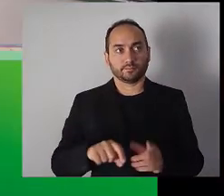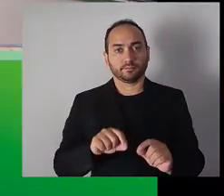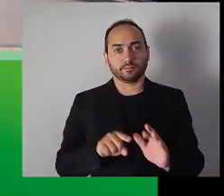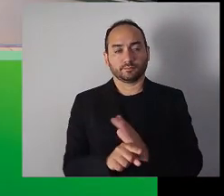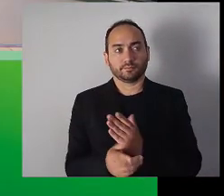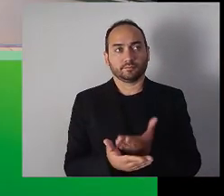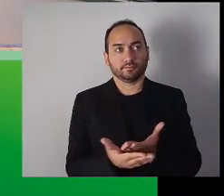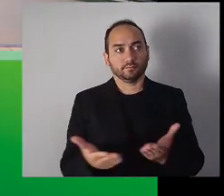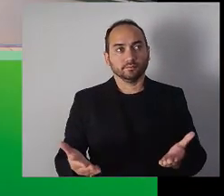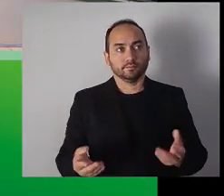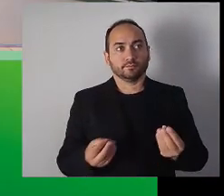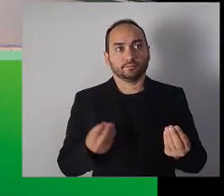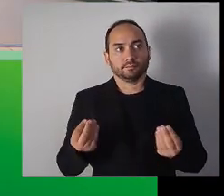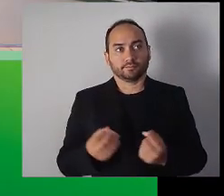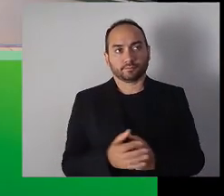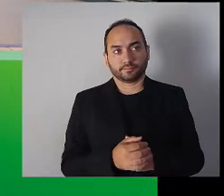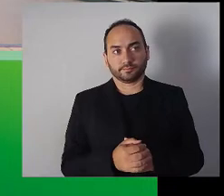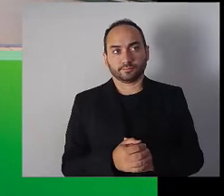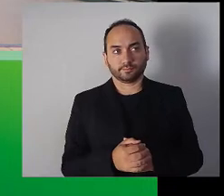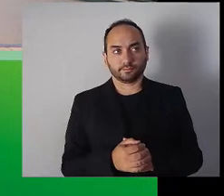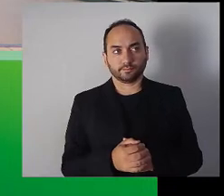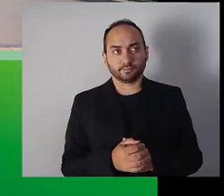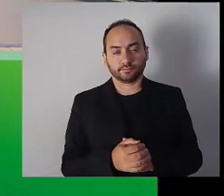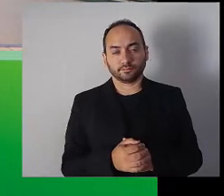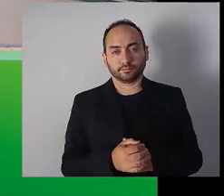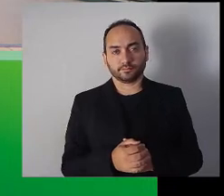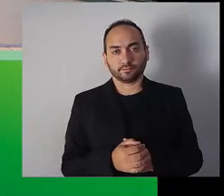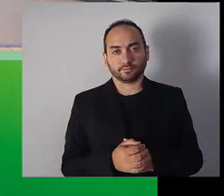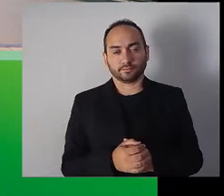para conhecimento e